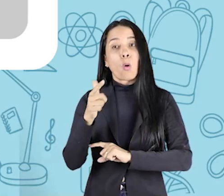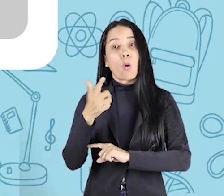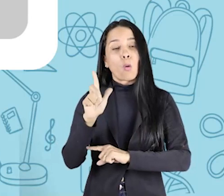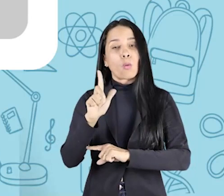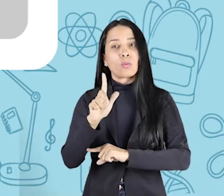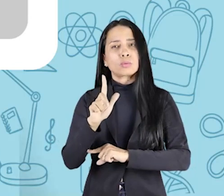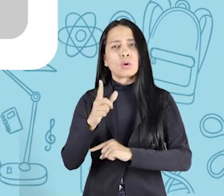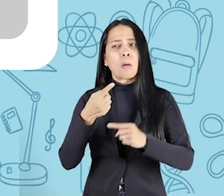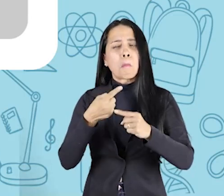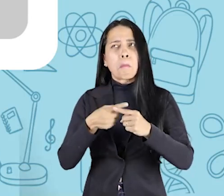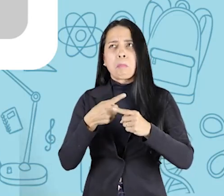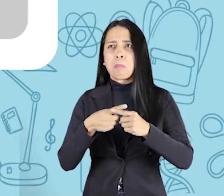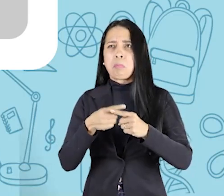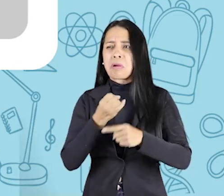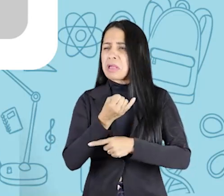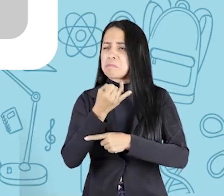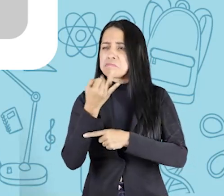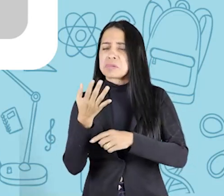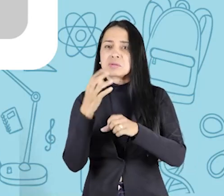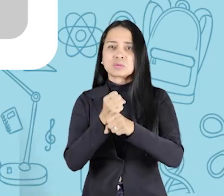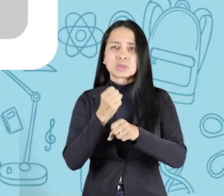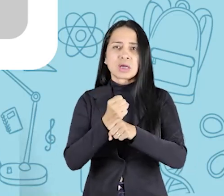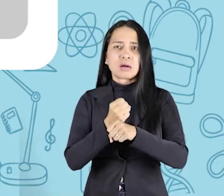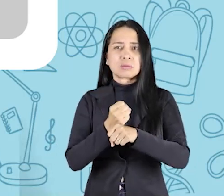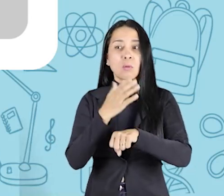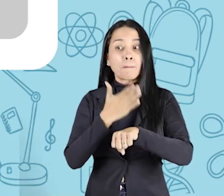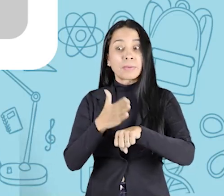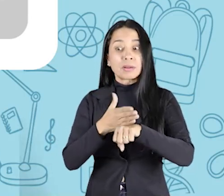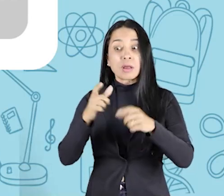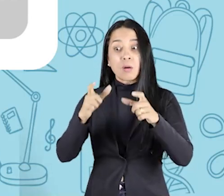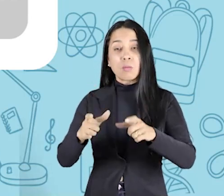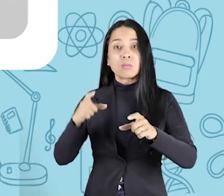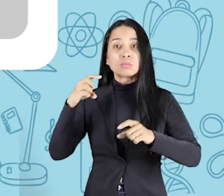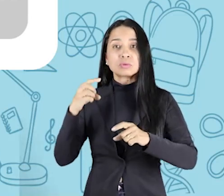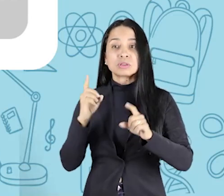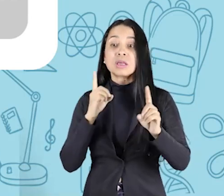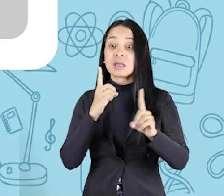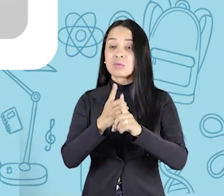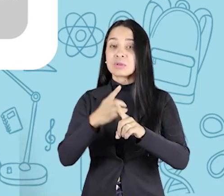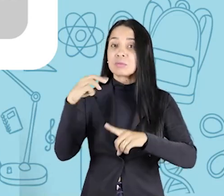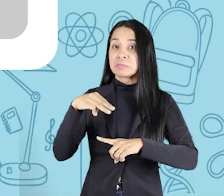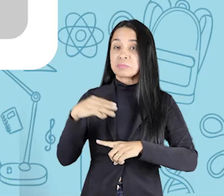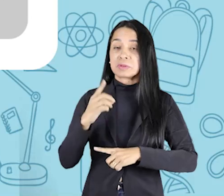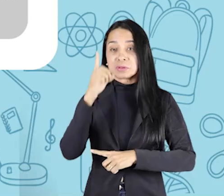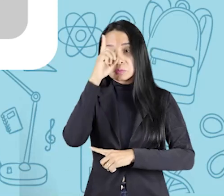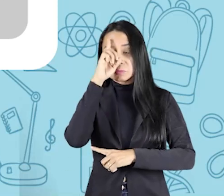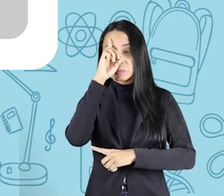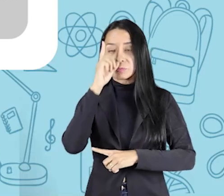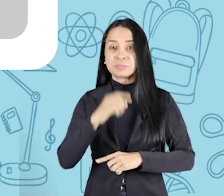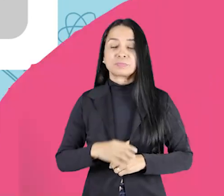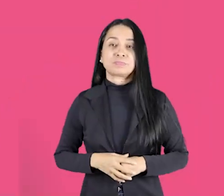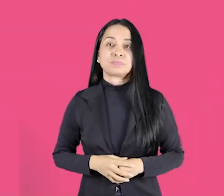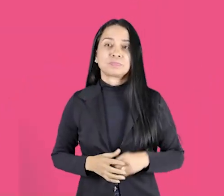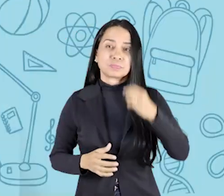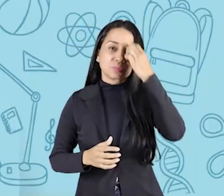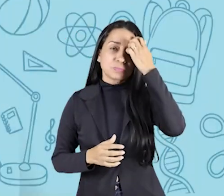que tantos cálculos? De forma prática, onde encontramos a matemática no dia a dia?